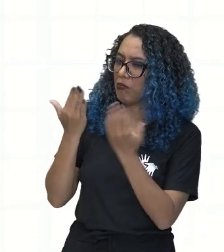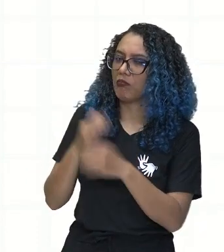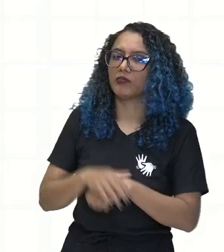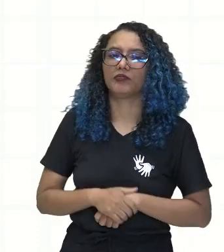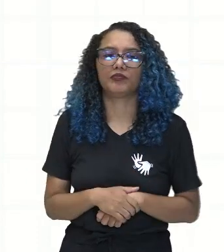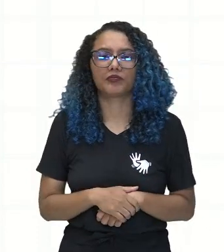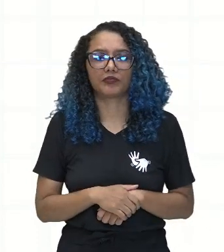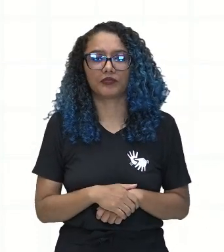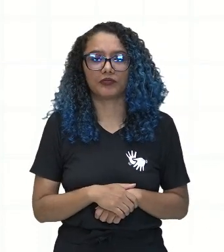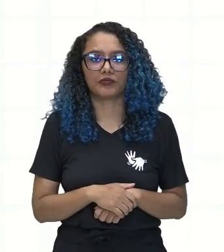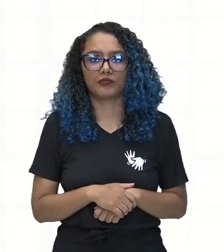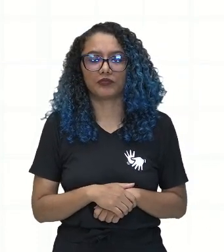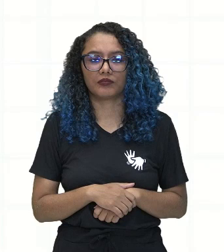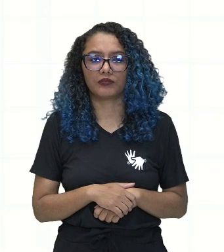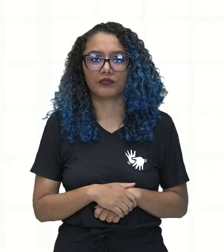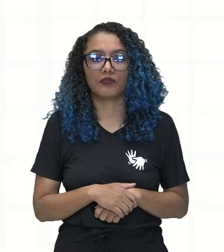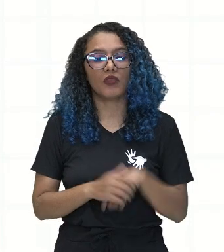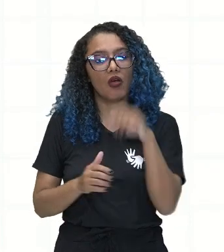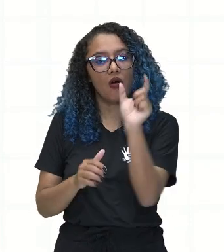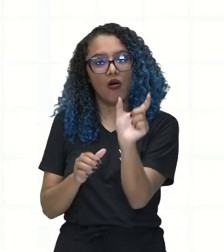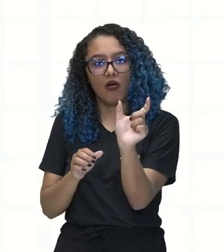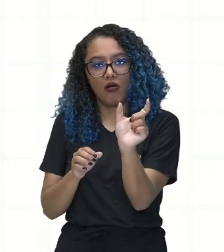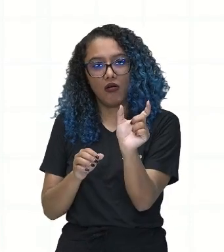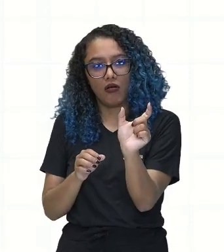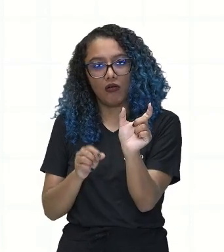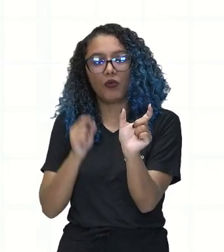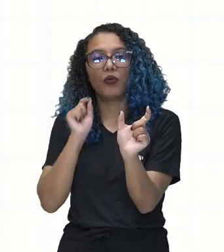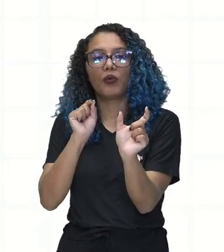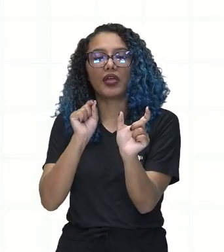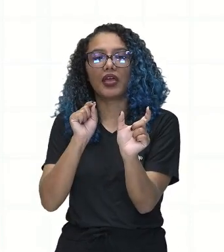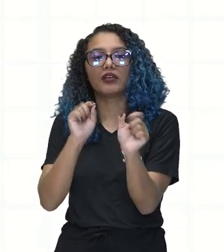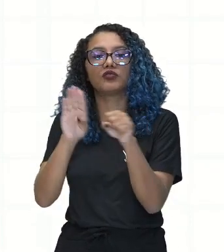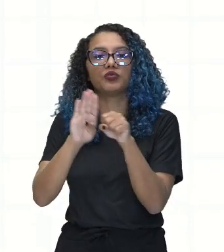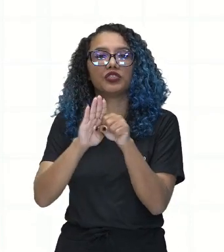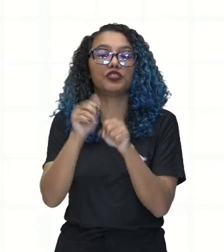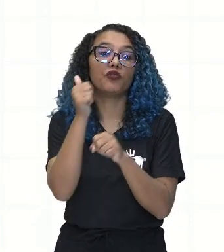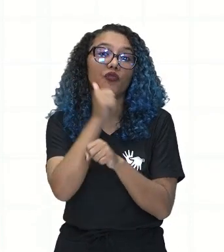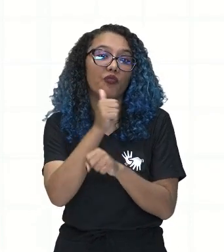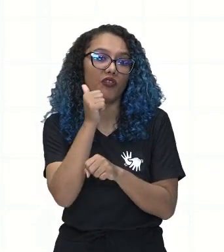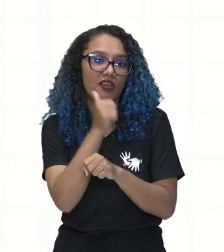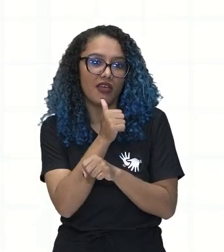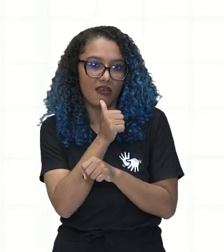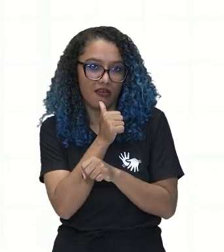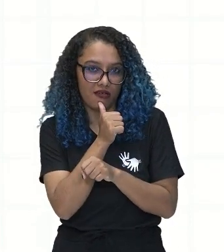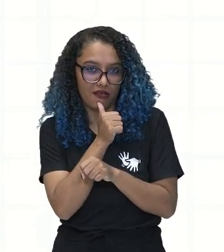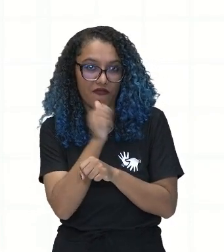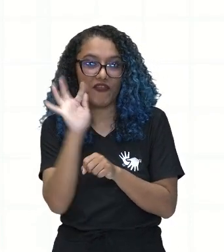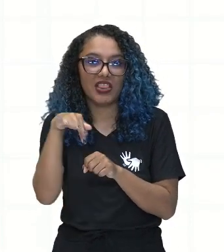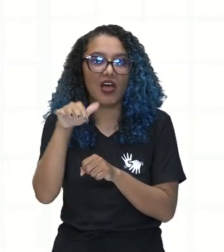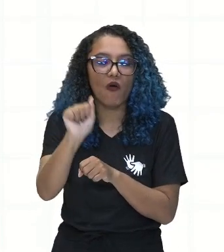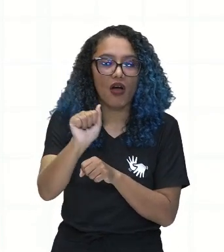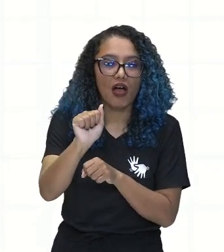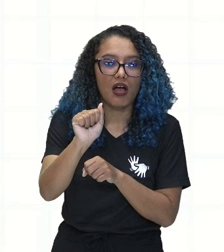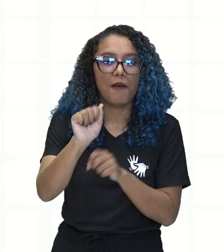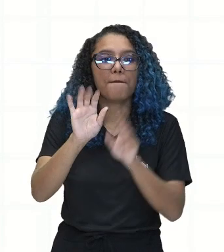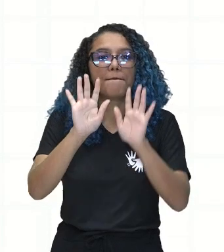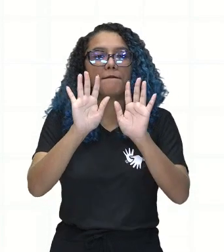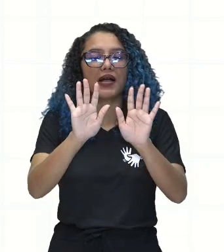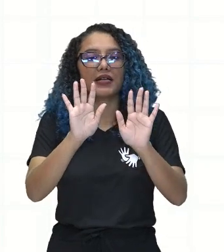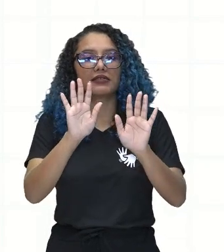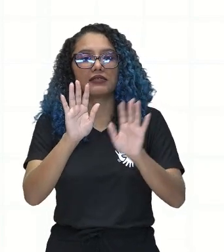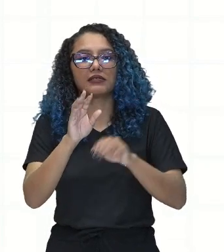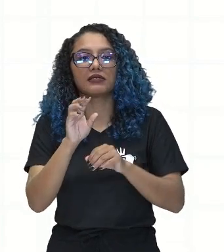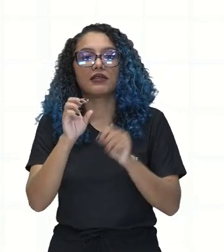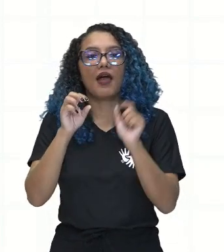de ser um substantivo feminino, o meio aí, ele está relacionado